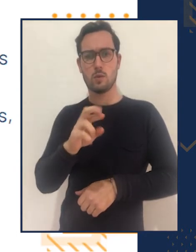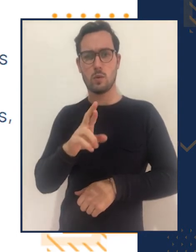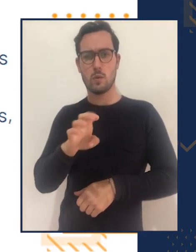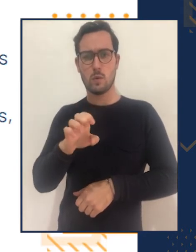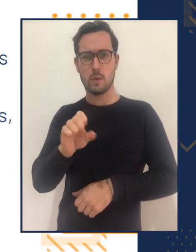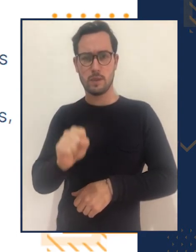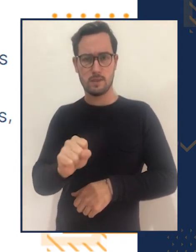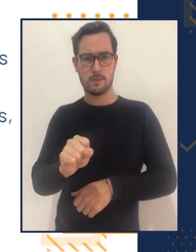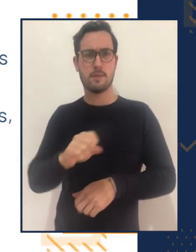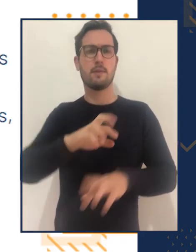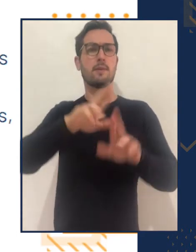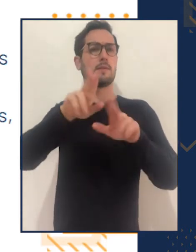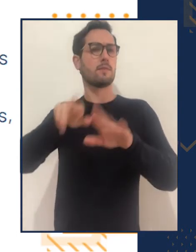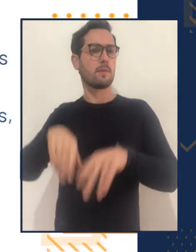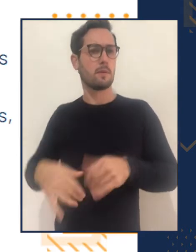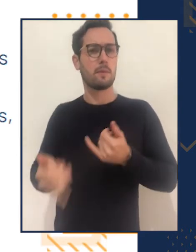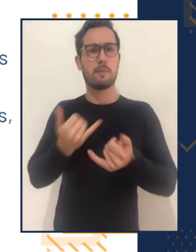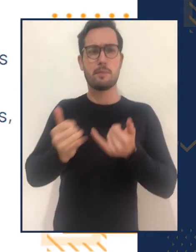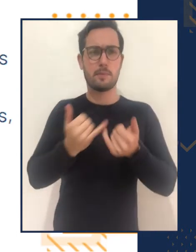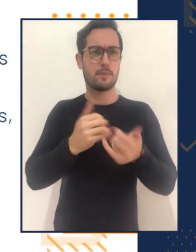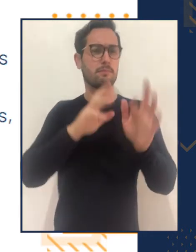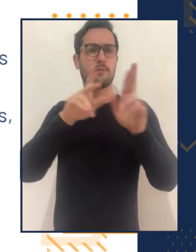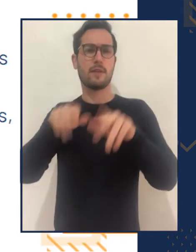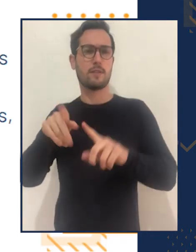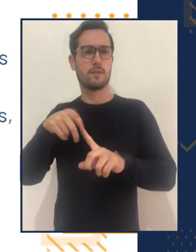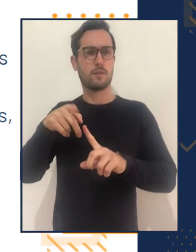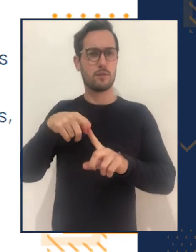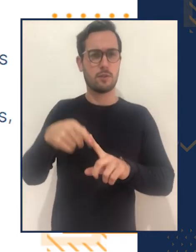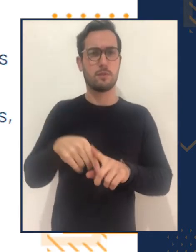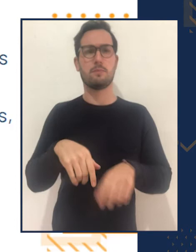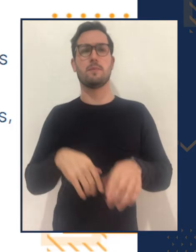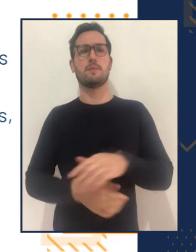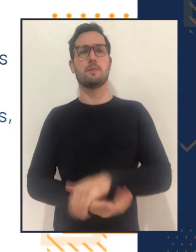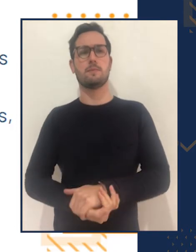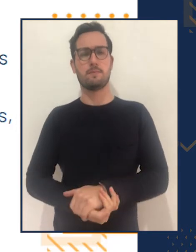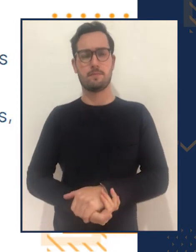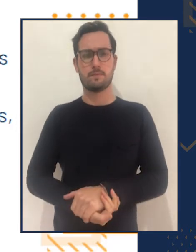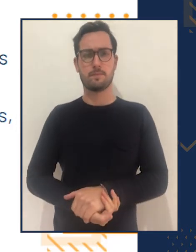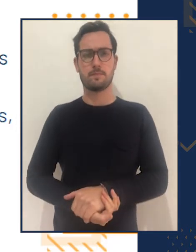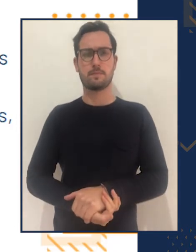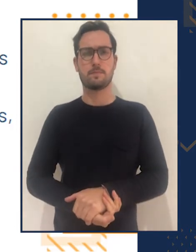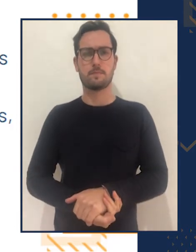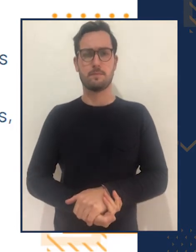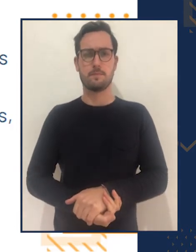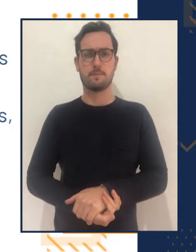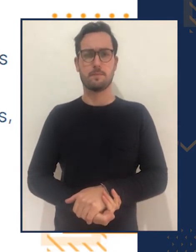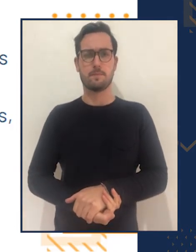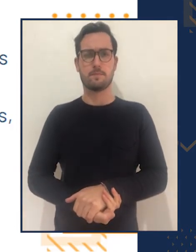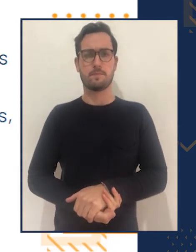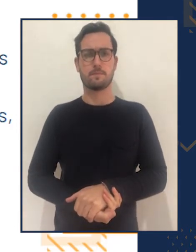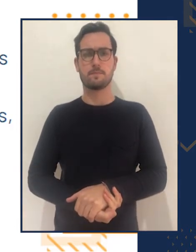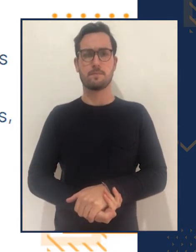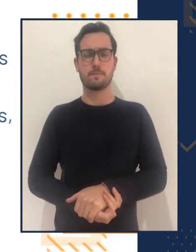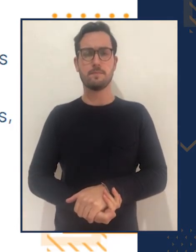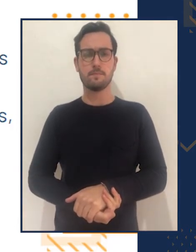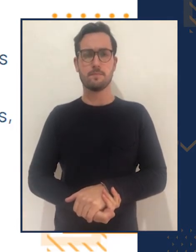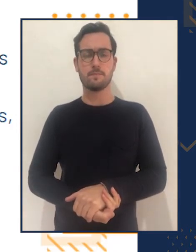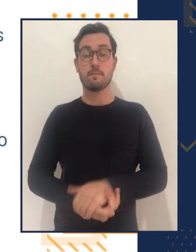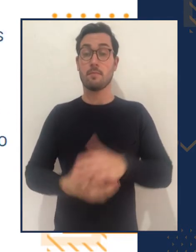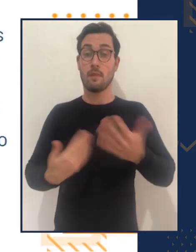empregados em circuitos eletrônicos. Componentes eletrônicos como transistores, diodos, circuitos integrados, entre